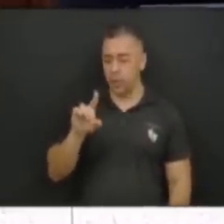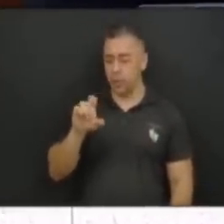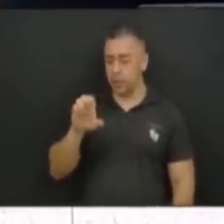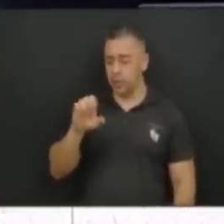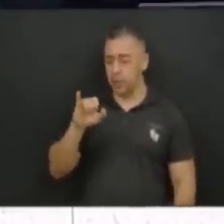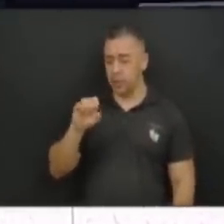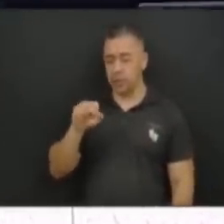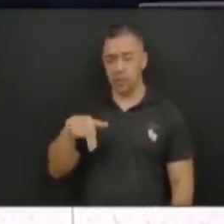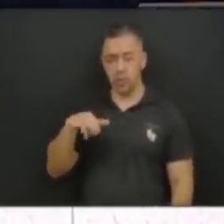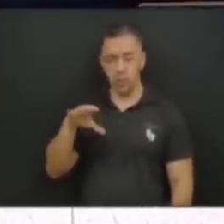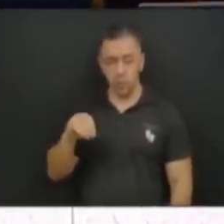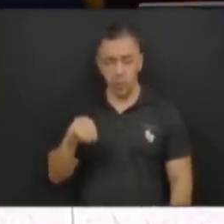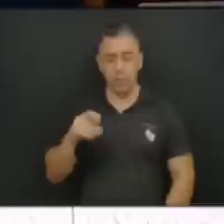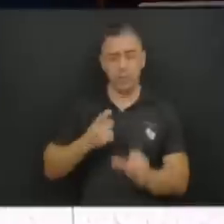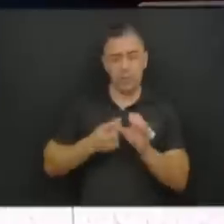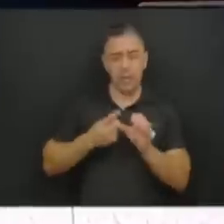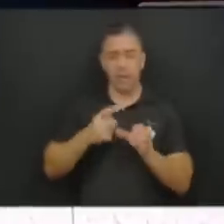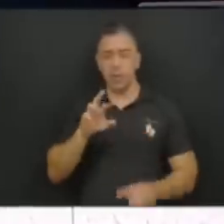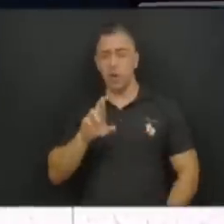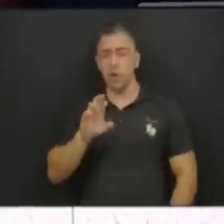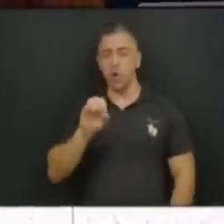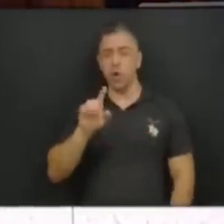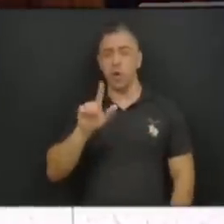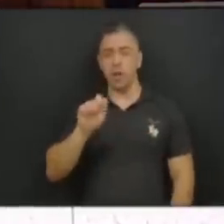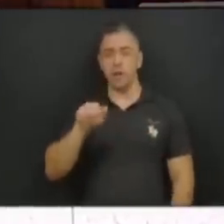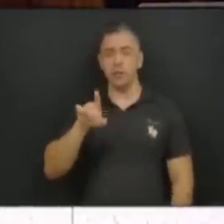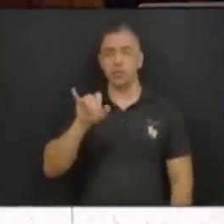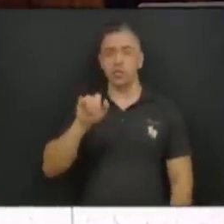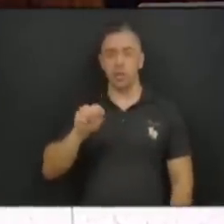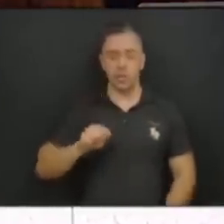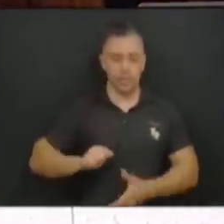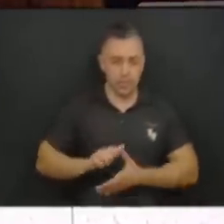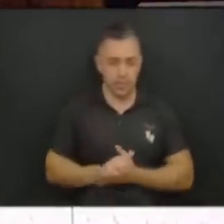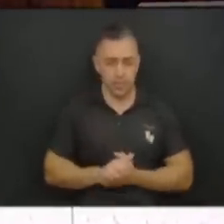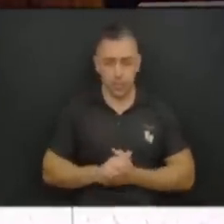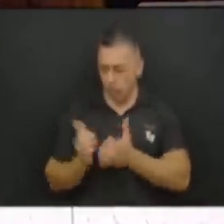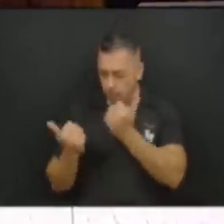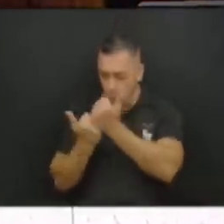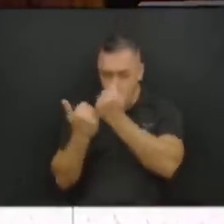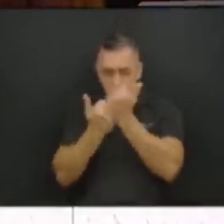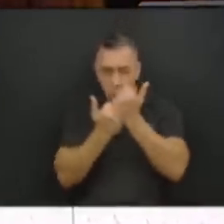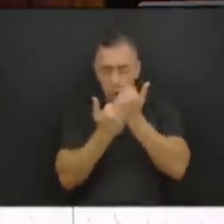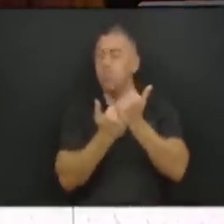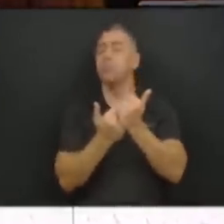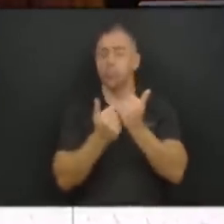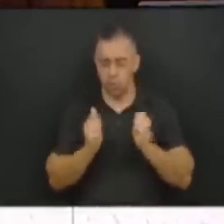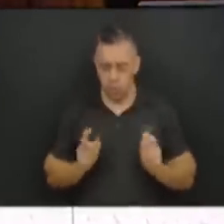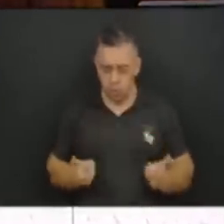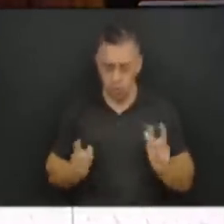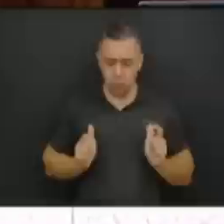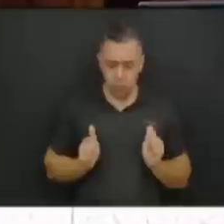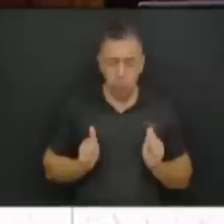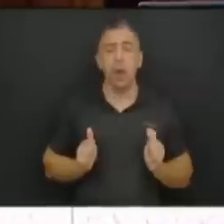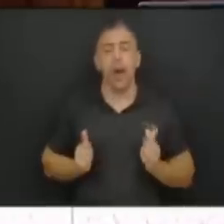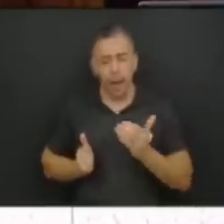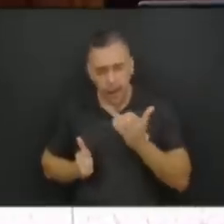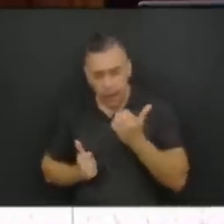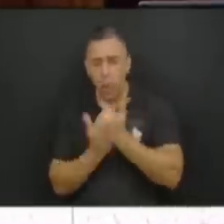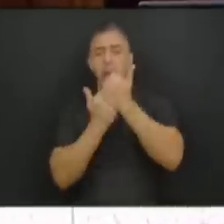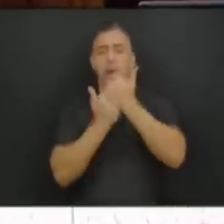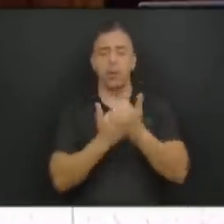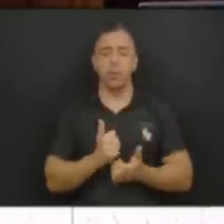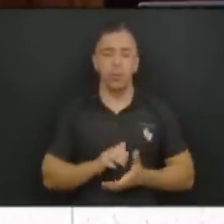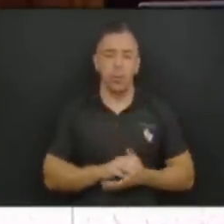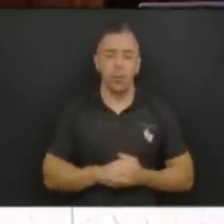vermelho no município de Rolândia os deputados que apoiam pernas Como estão apoiado